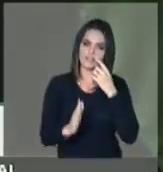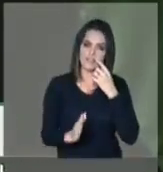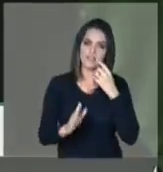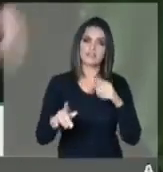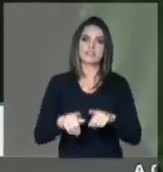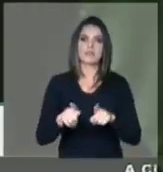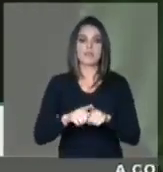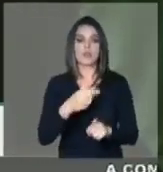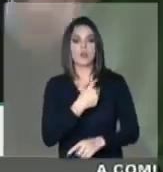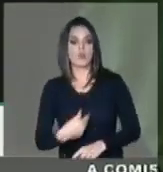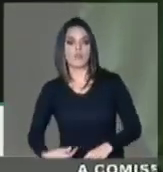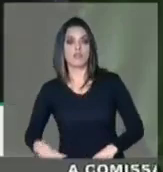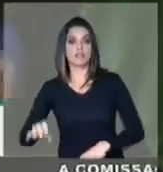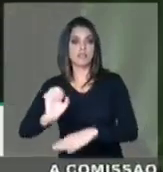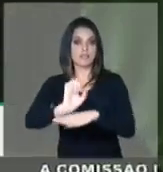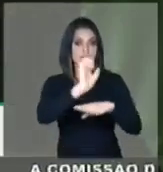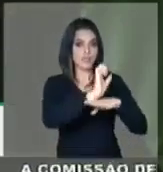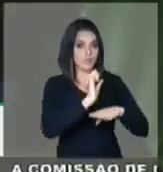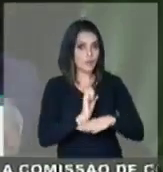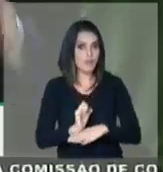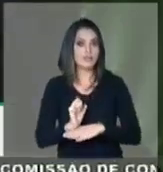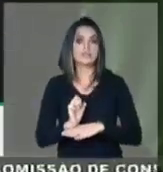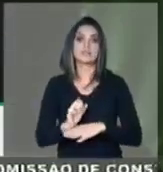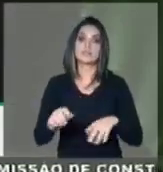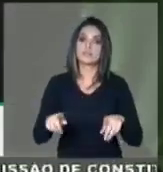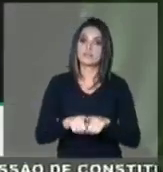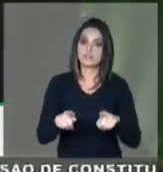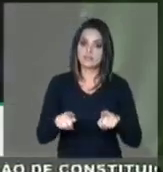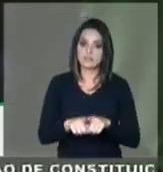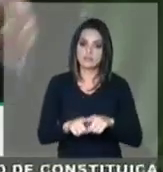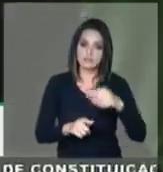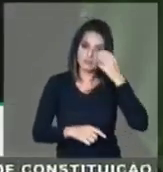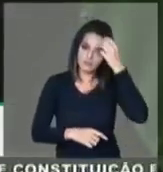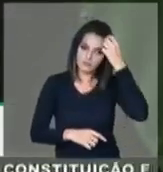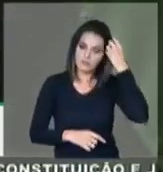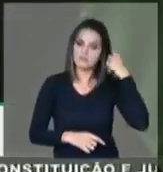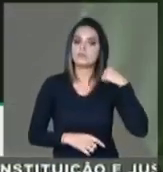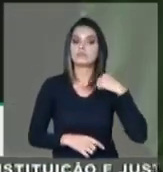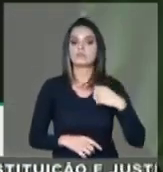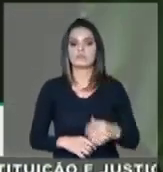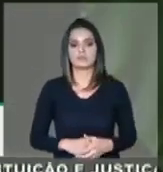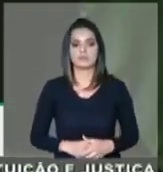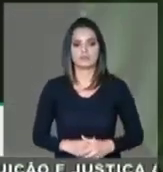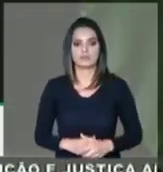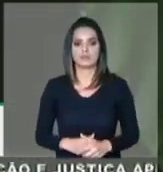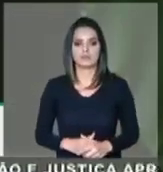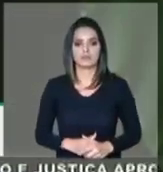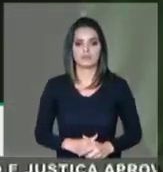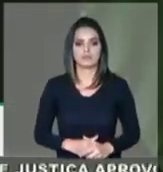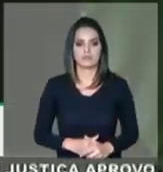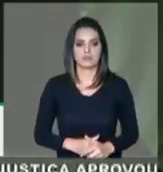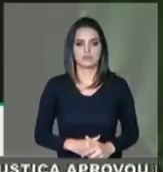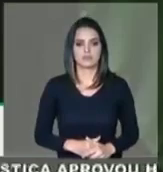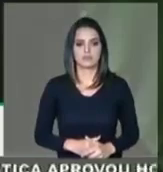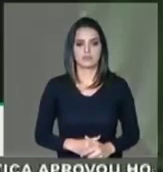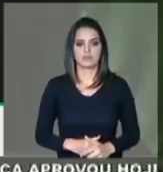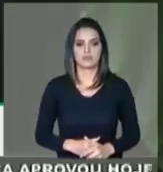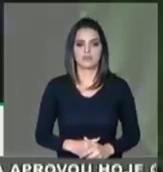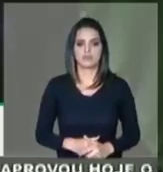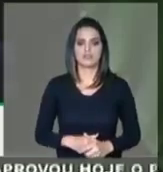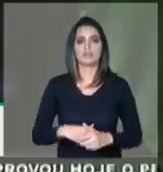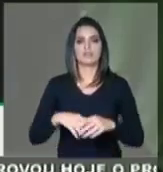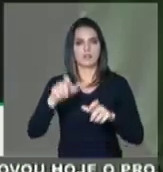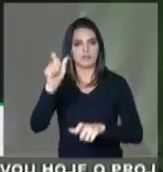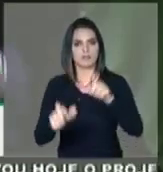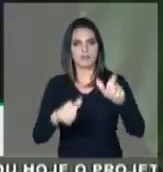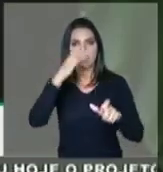tivemos os governos estaduais, para concluir, presidente, e as prefeituras com a solidariedade inestimável, seja de